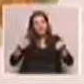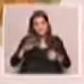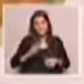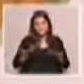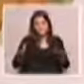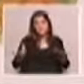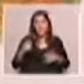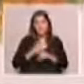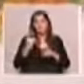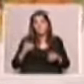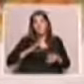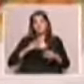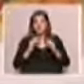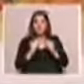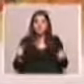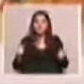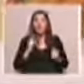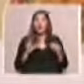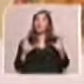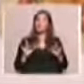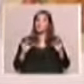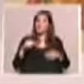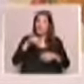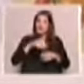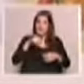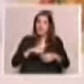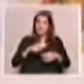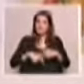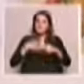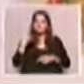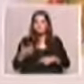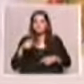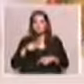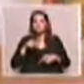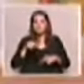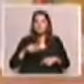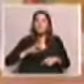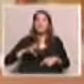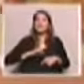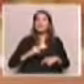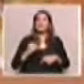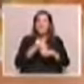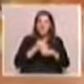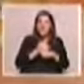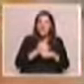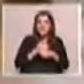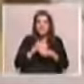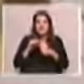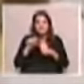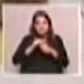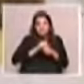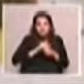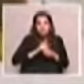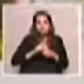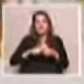derretido, porque o que derrete no queijo é a gordura que lá está e depois até queijo da ilha que ralado ou outro que seja